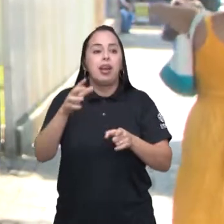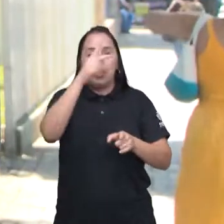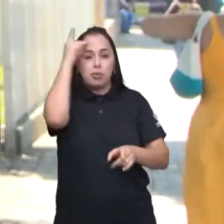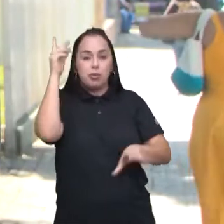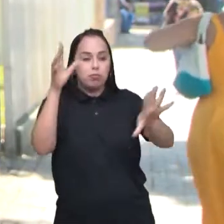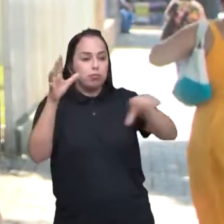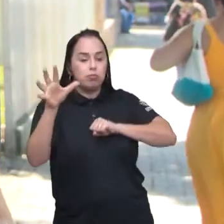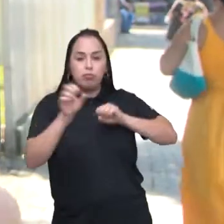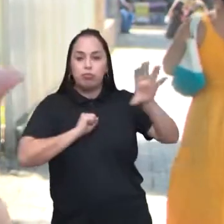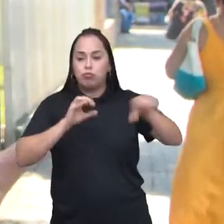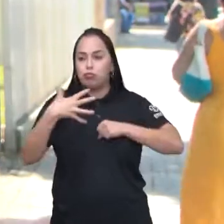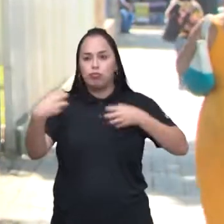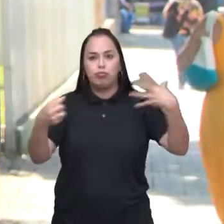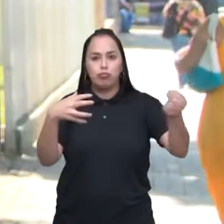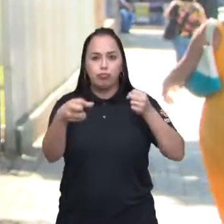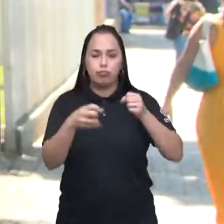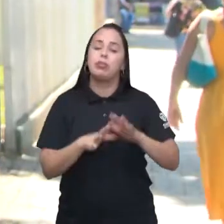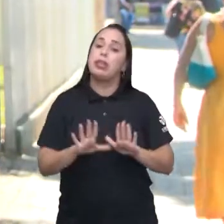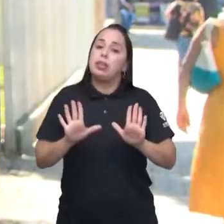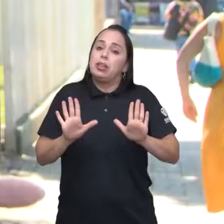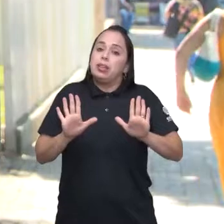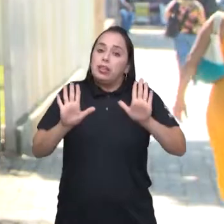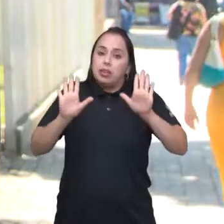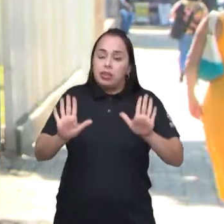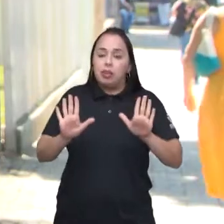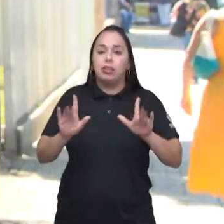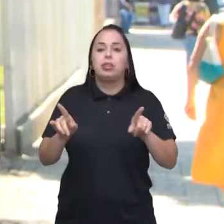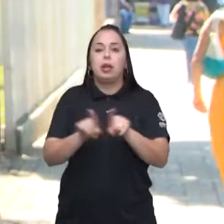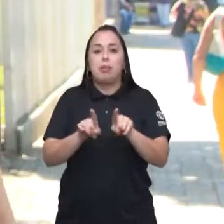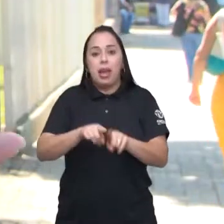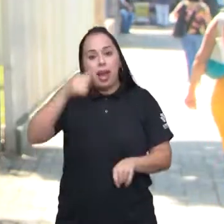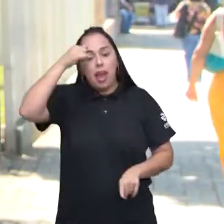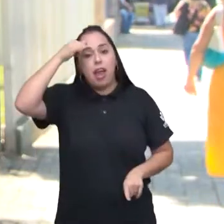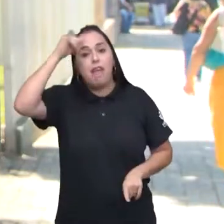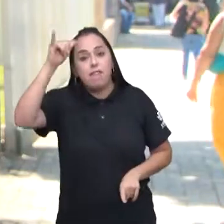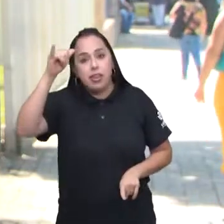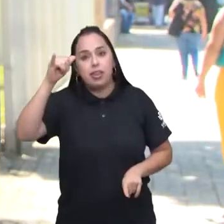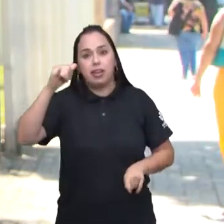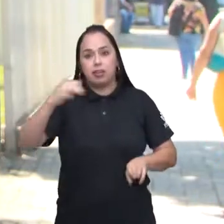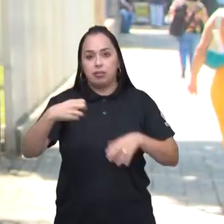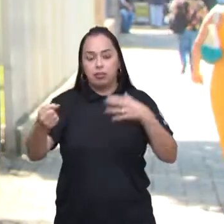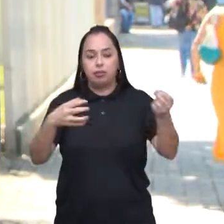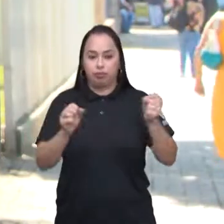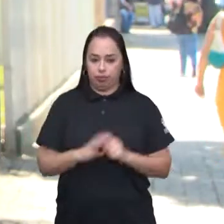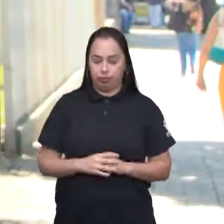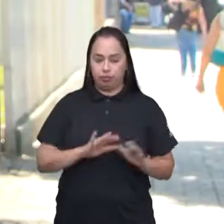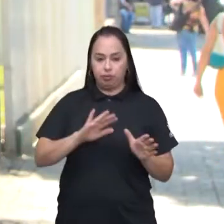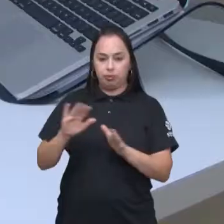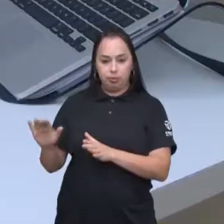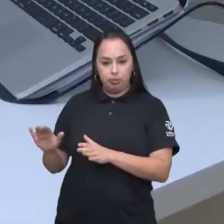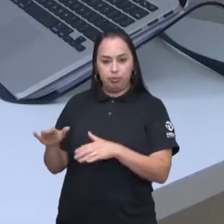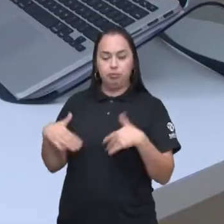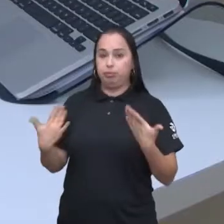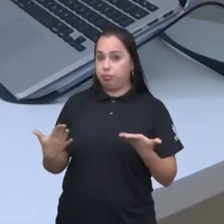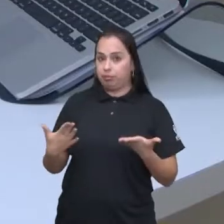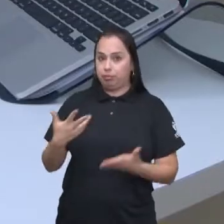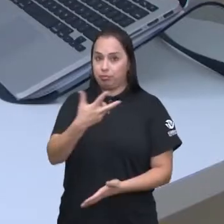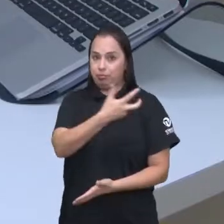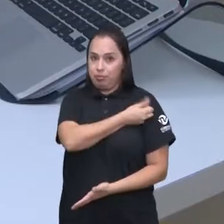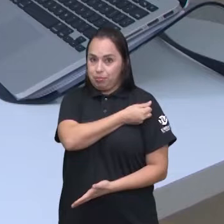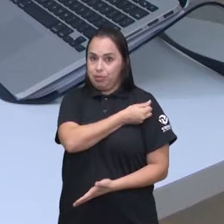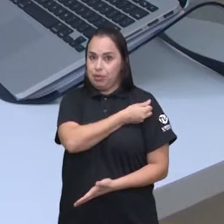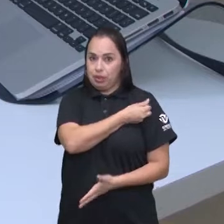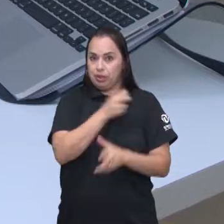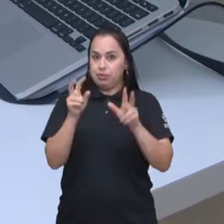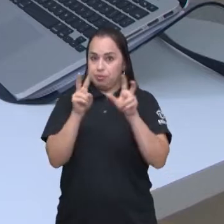indivíduos um vão com a forma mais grave da doença E além disso e me vi que um vírus seja propagado quando a gente